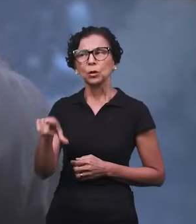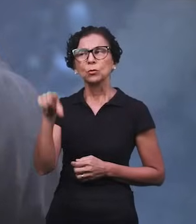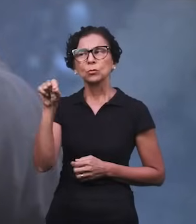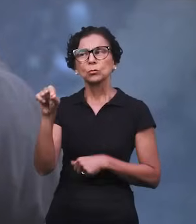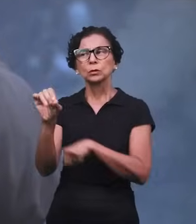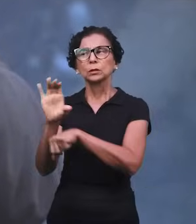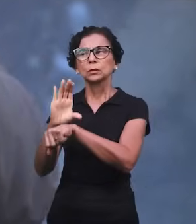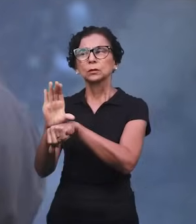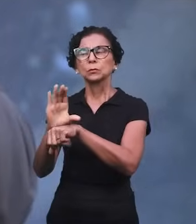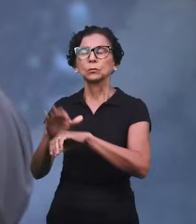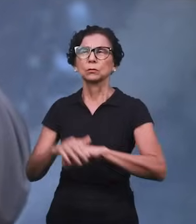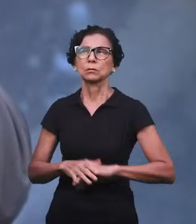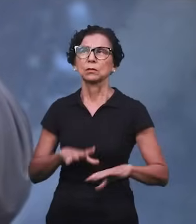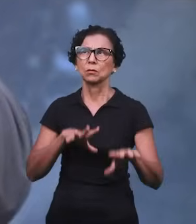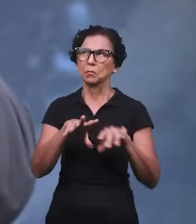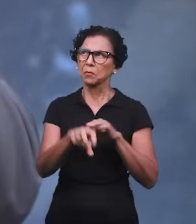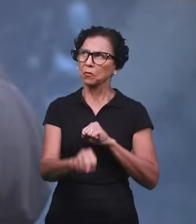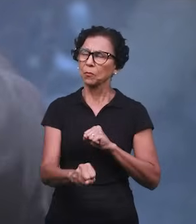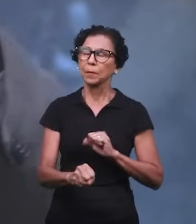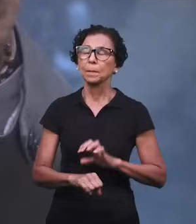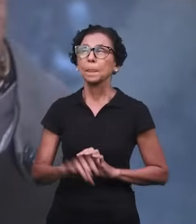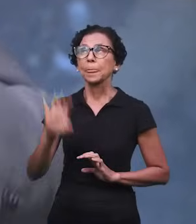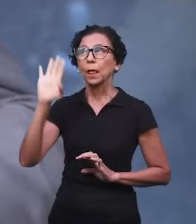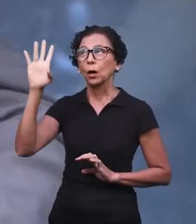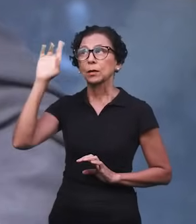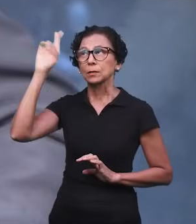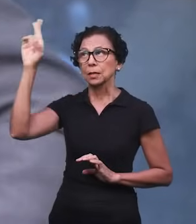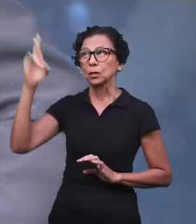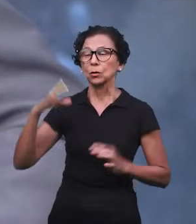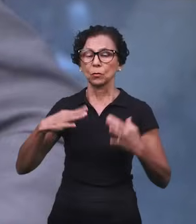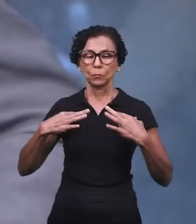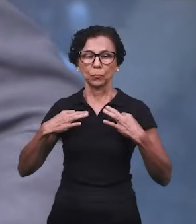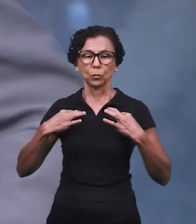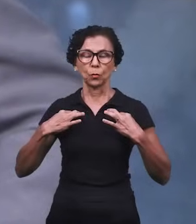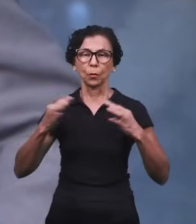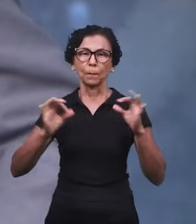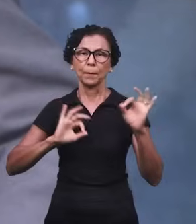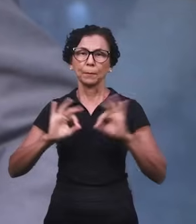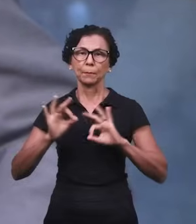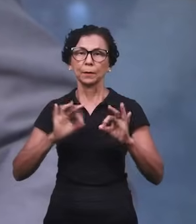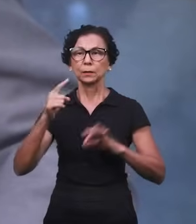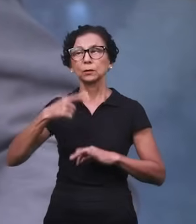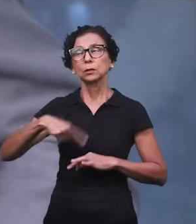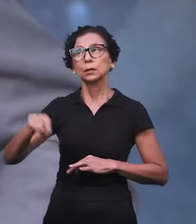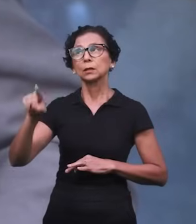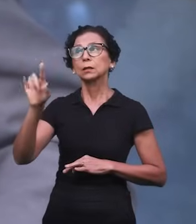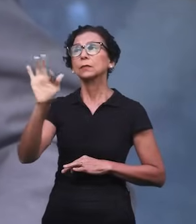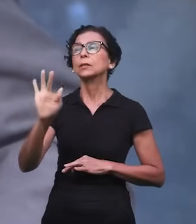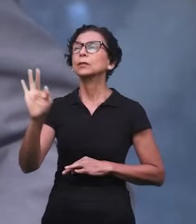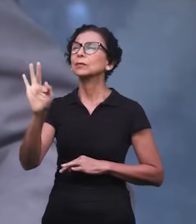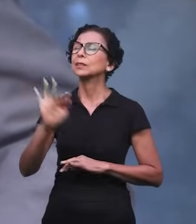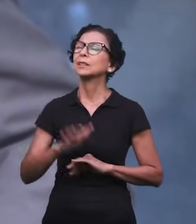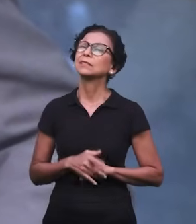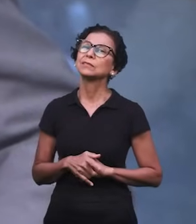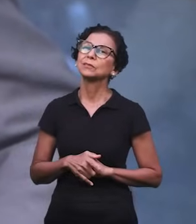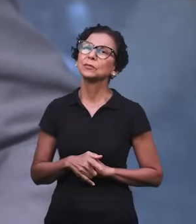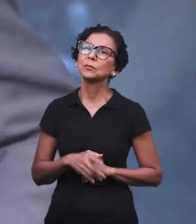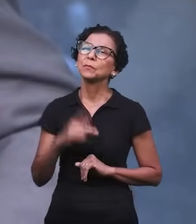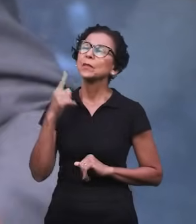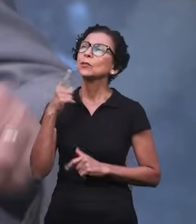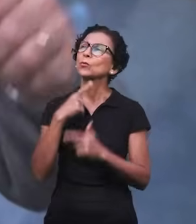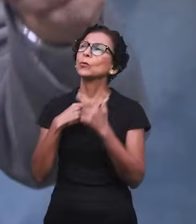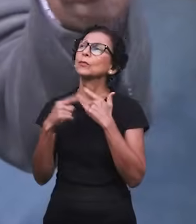Quantos jovens perguntam: Senhor, eu estou me arrumando agora, eu vou para a faculdade, o que é que o Senhor quer de mim lá? Por